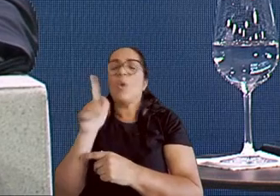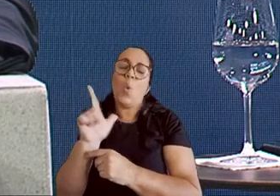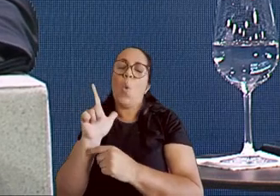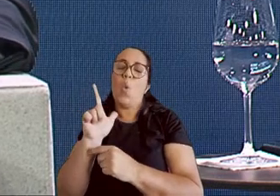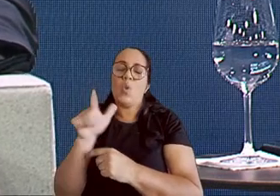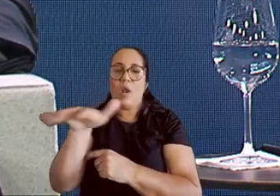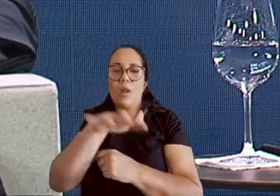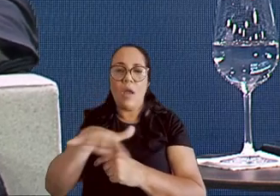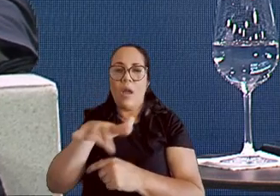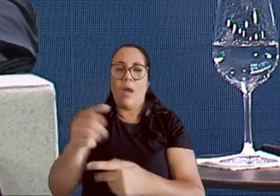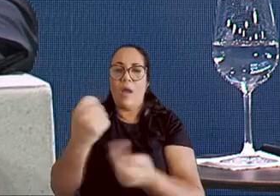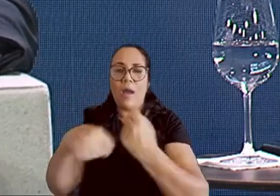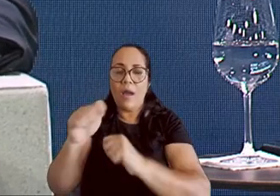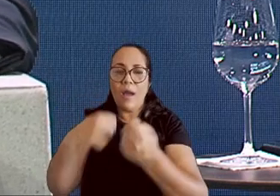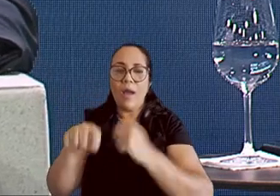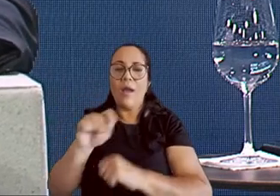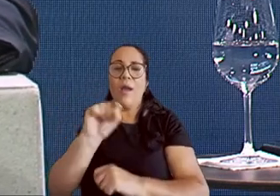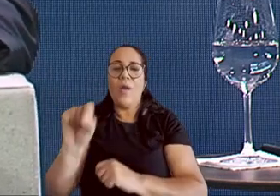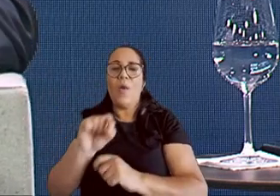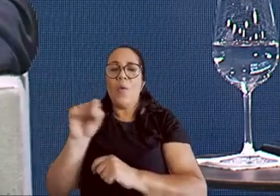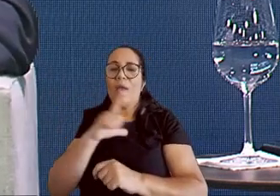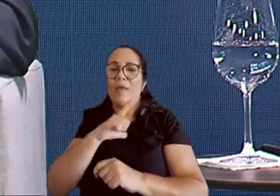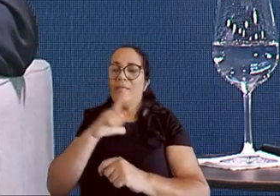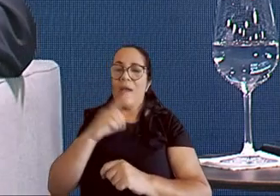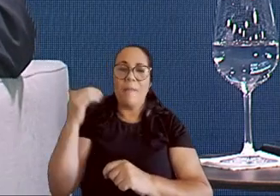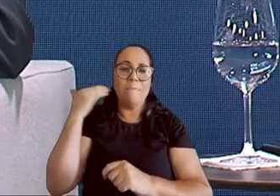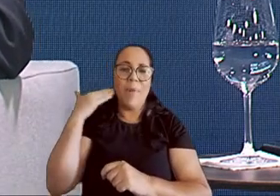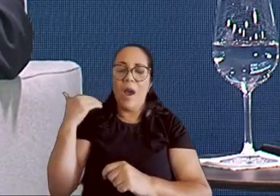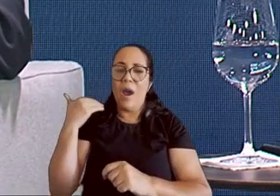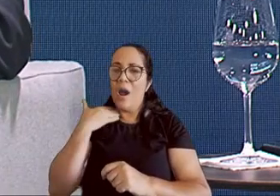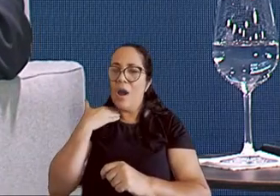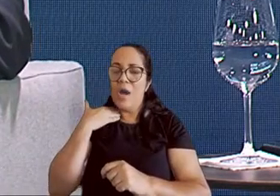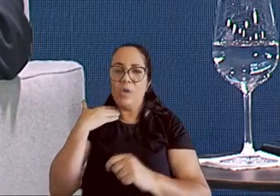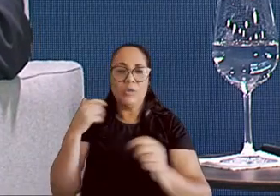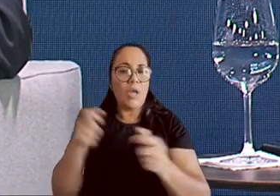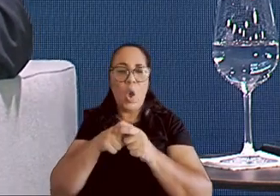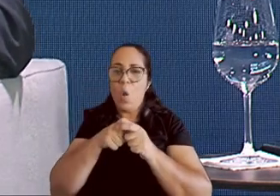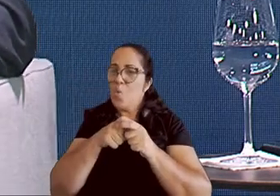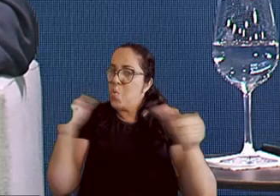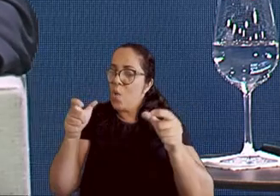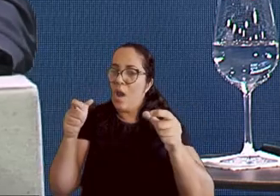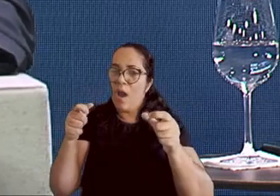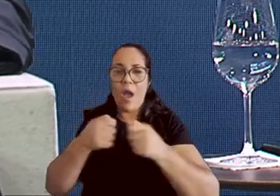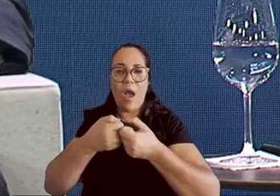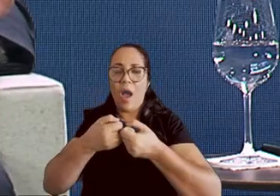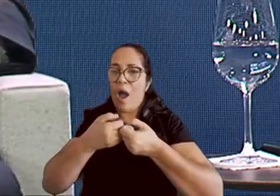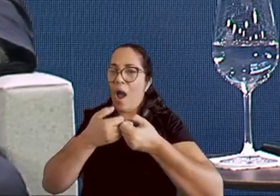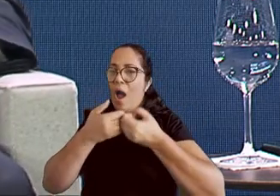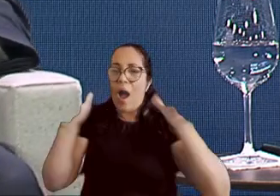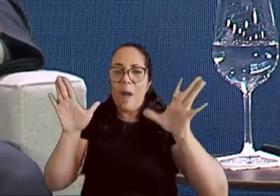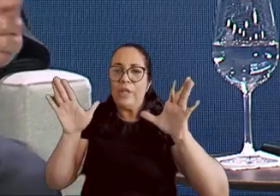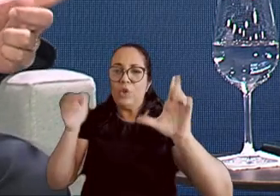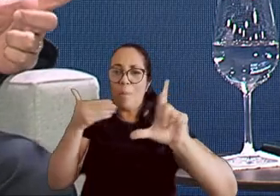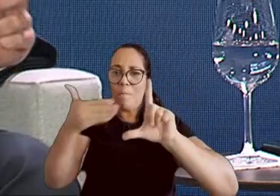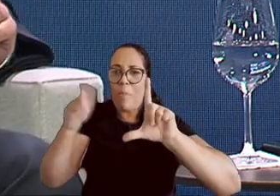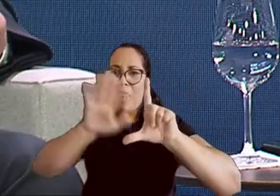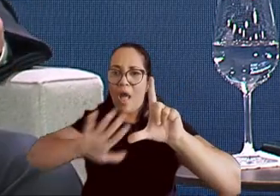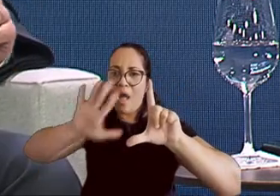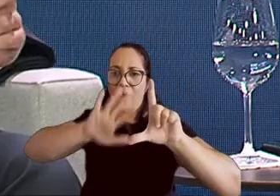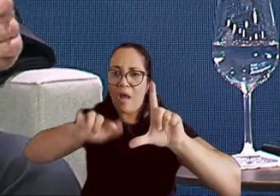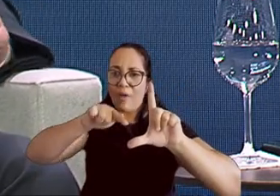visto cada vez mais os grandes bancos abrindo plataforma né para distribuir fundos de crédito né então